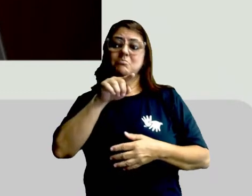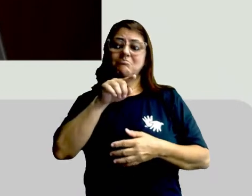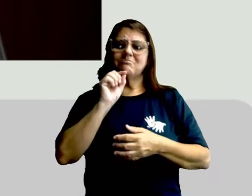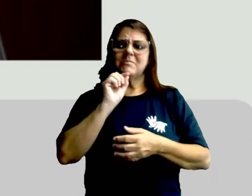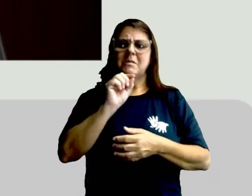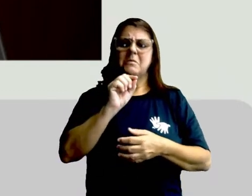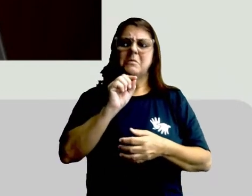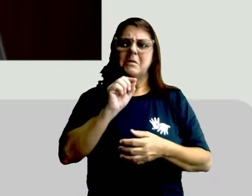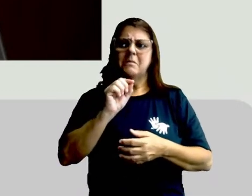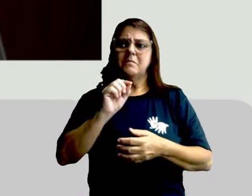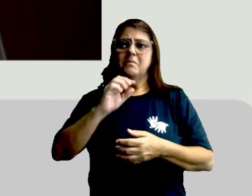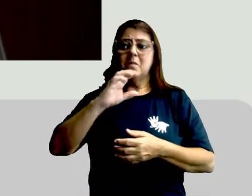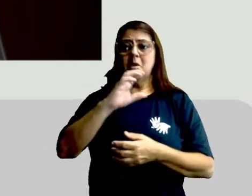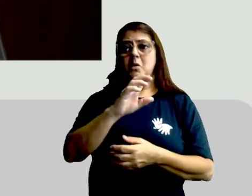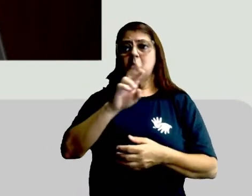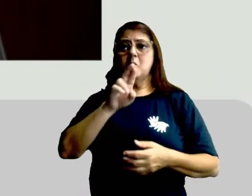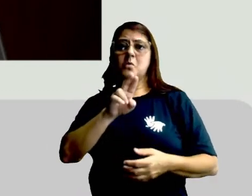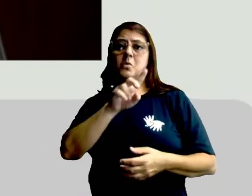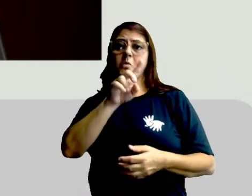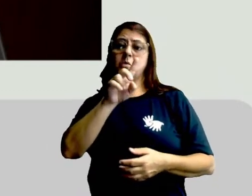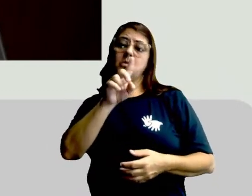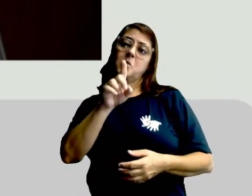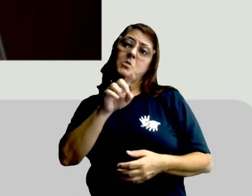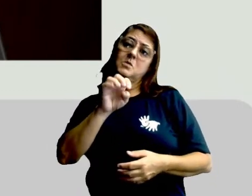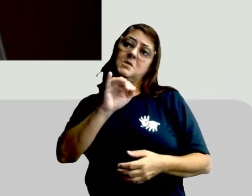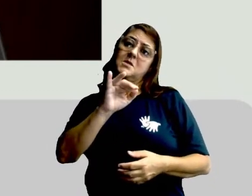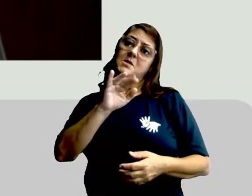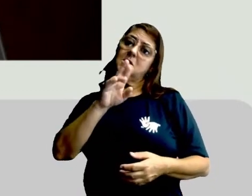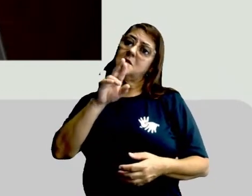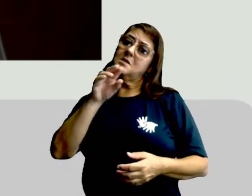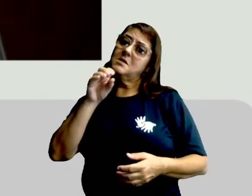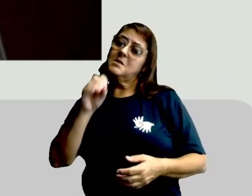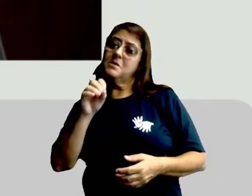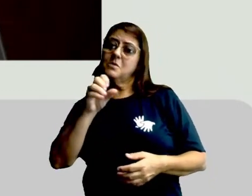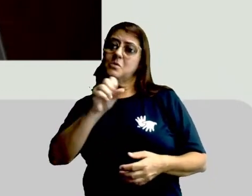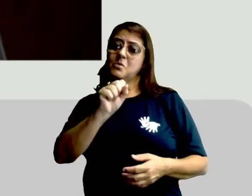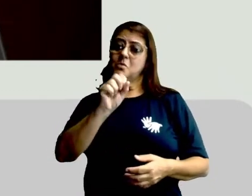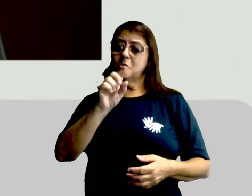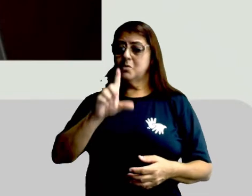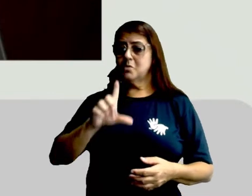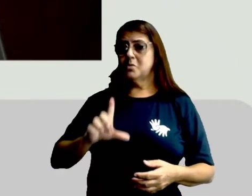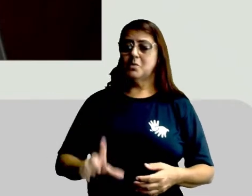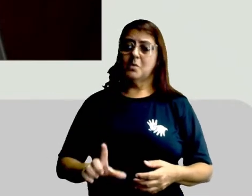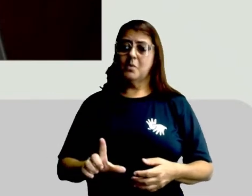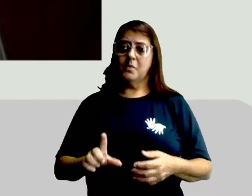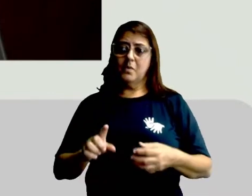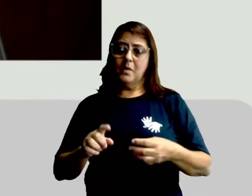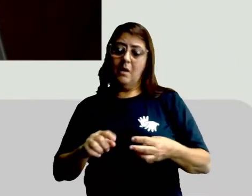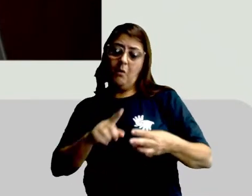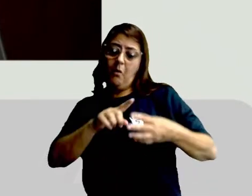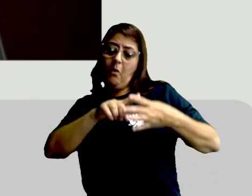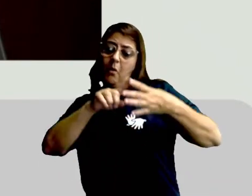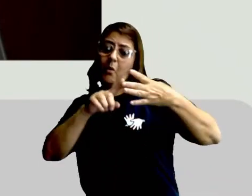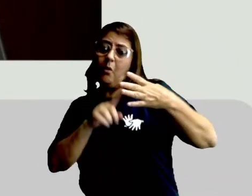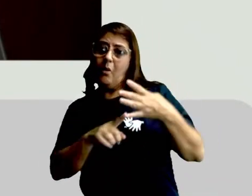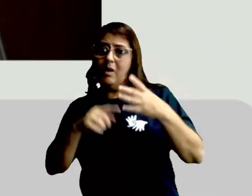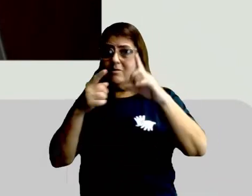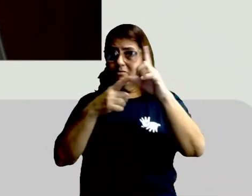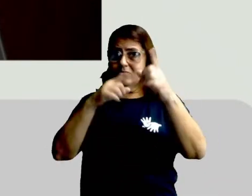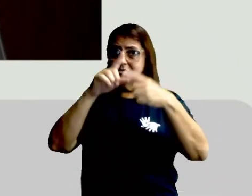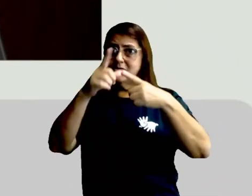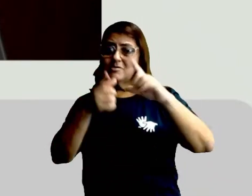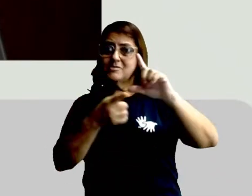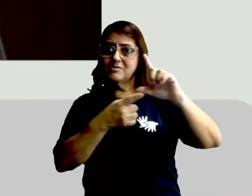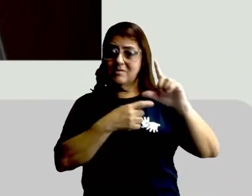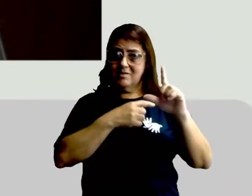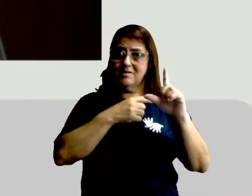estrelas forma a constelação Cruzeiro do Sul, uma resposta rápida seria 4 estrelas, né? Porque forma a